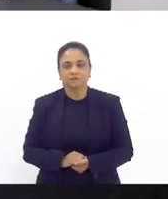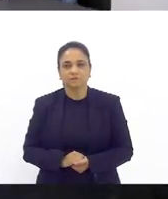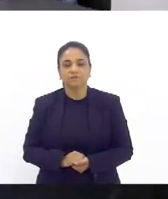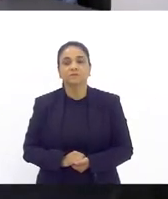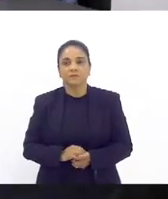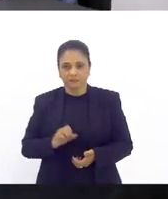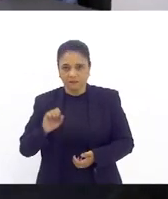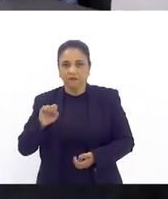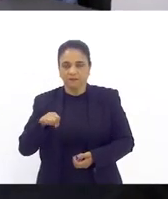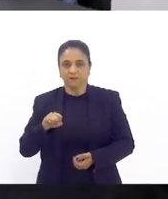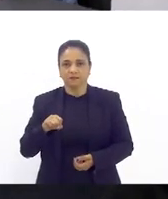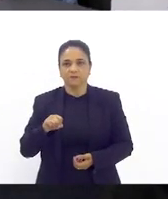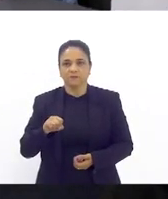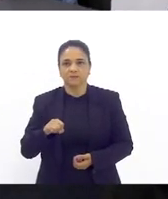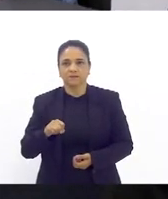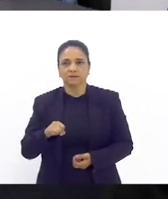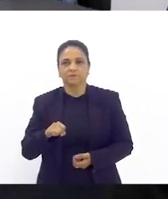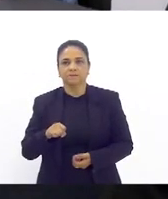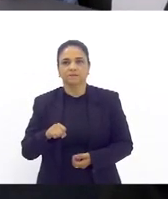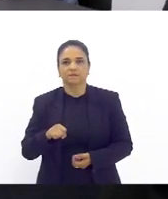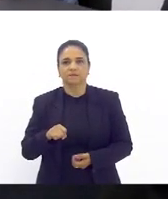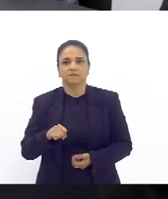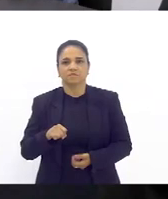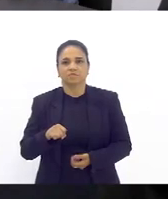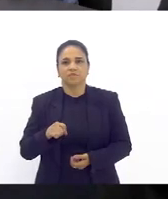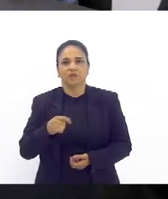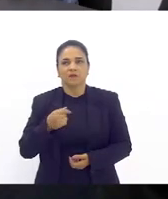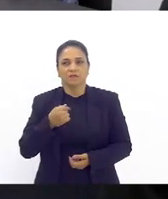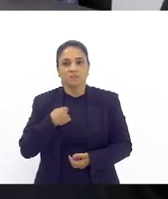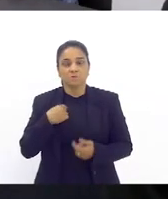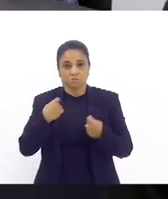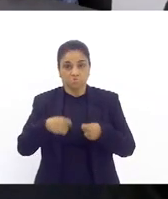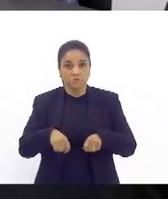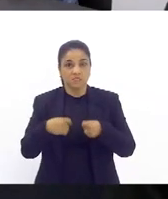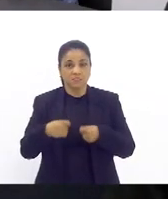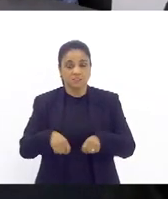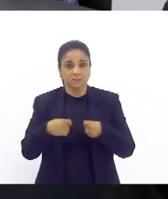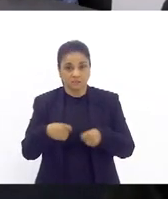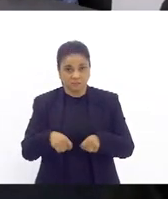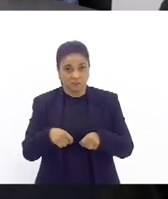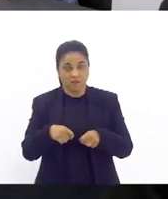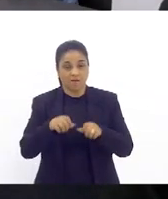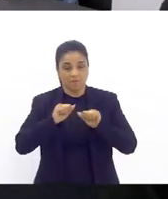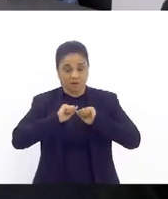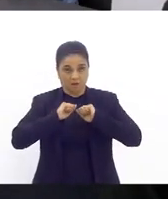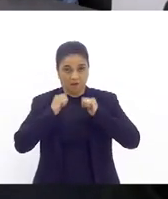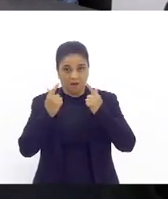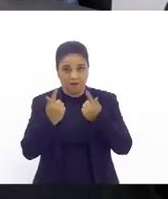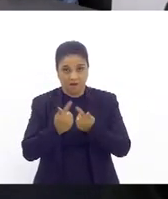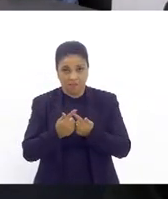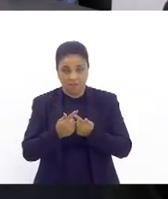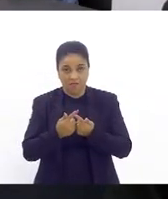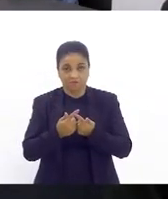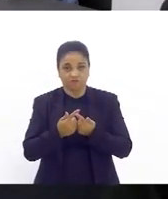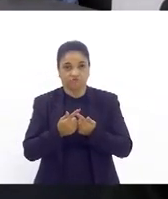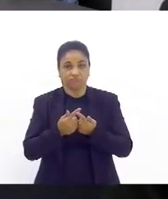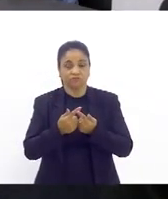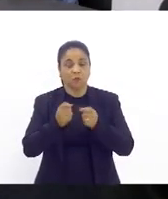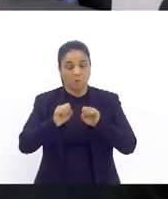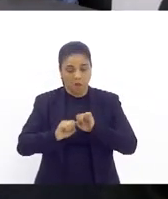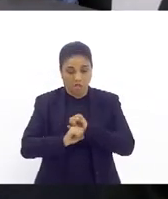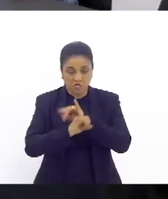sim como se for necessário para alérgica à disposição para